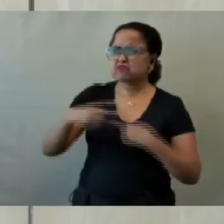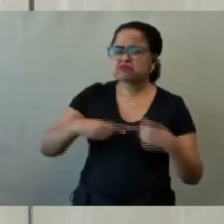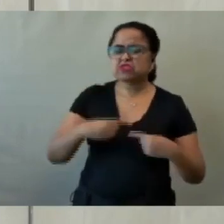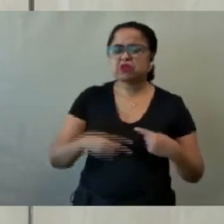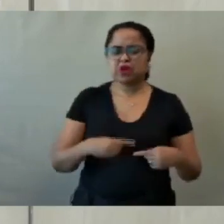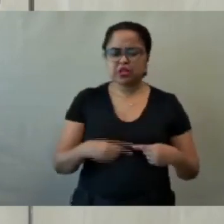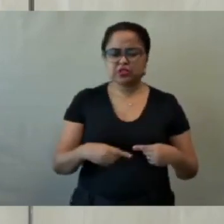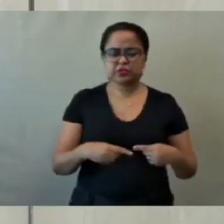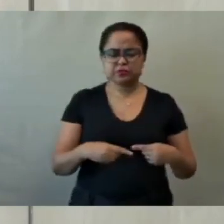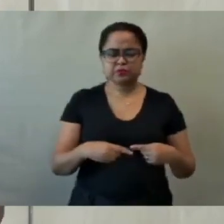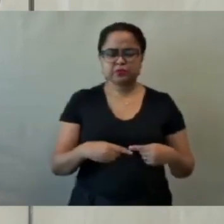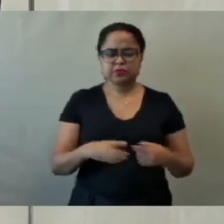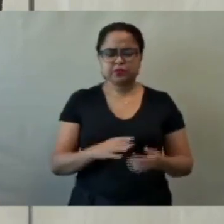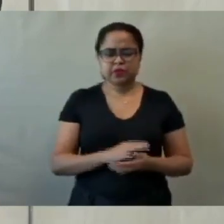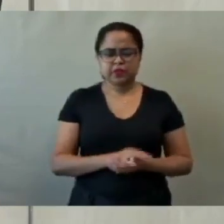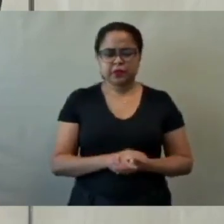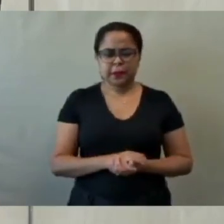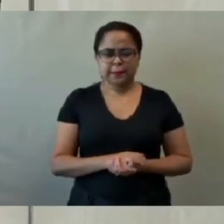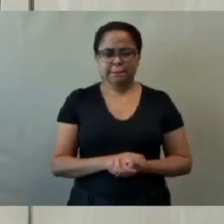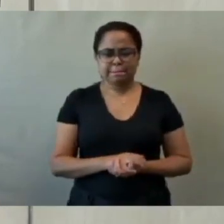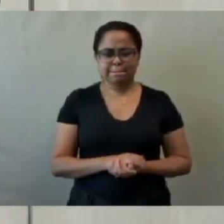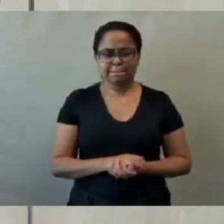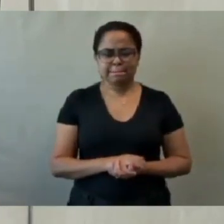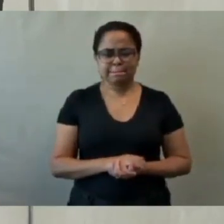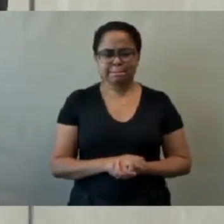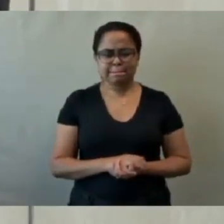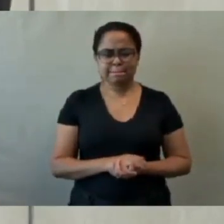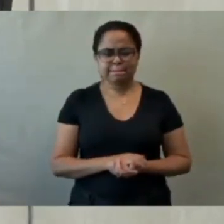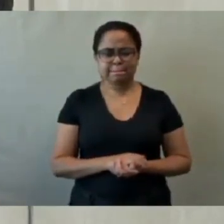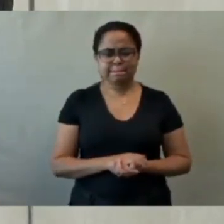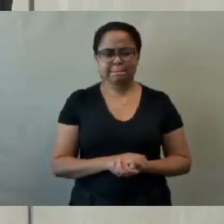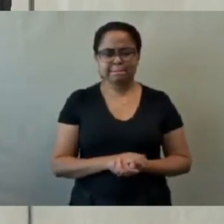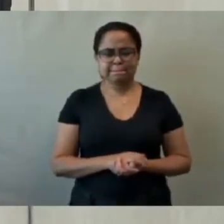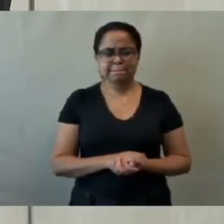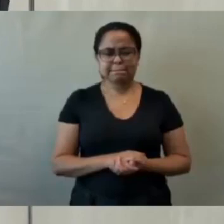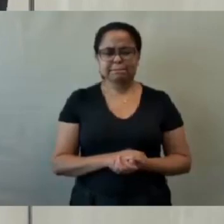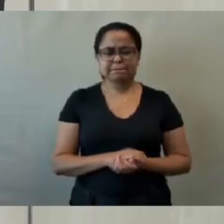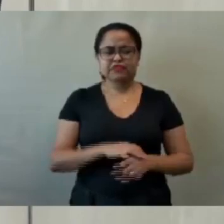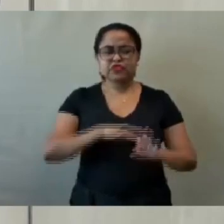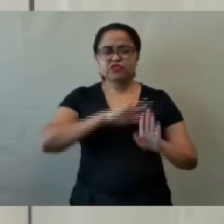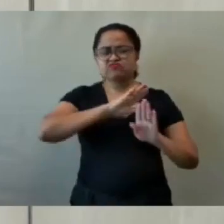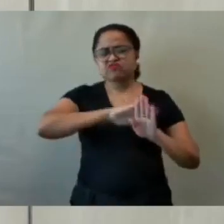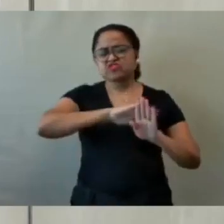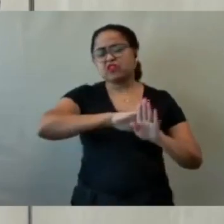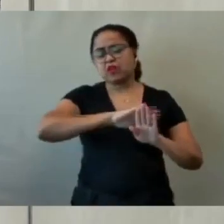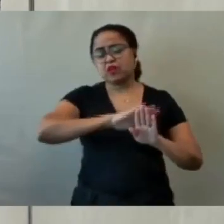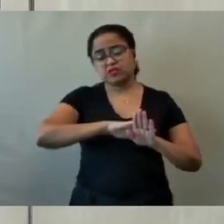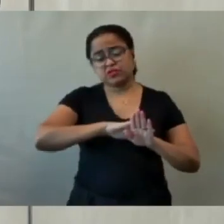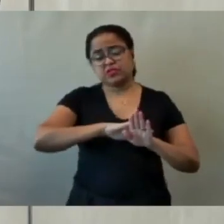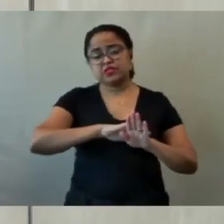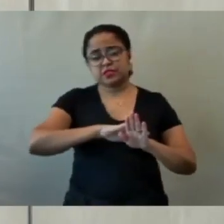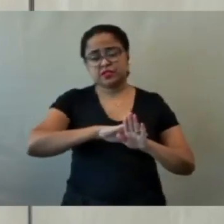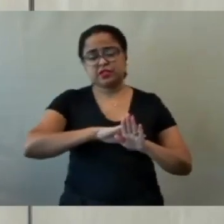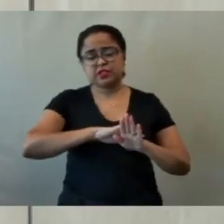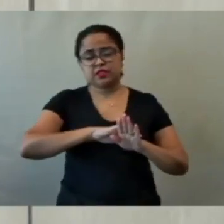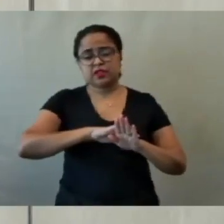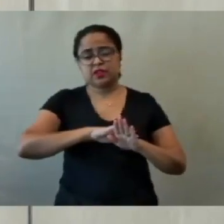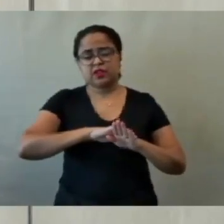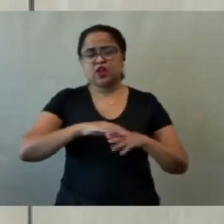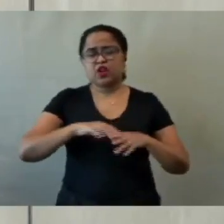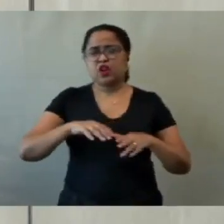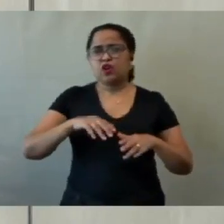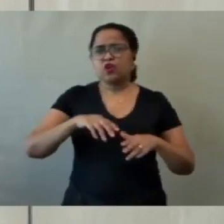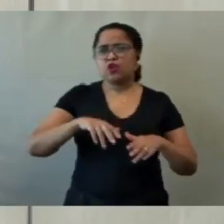situações que tem um foco voltado para a questão de ideologias, que até mesmo o gênero textual tinha sido riscado,